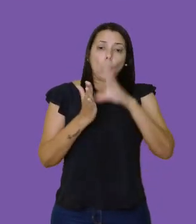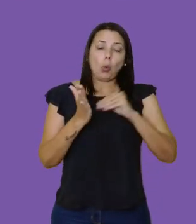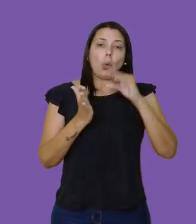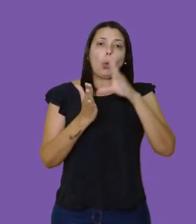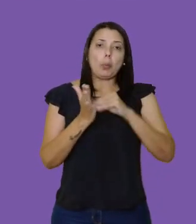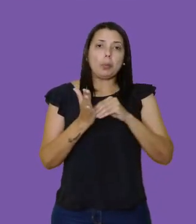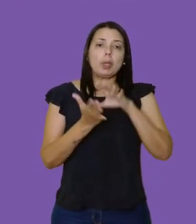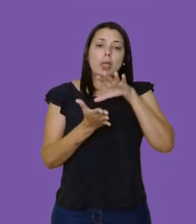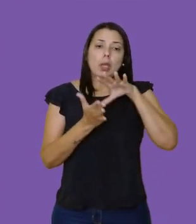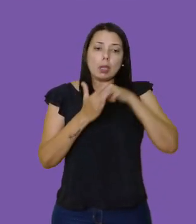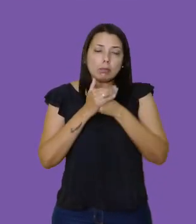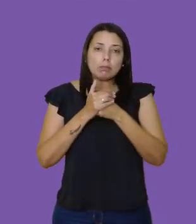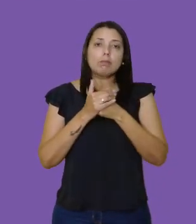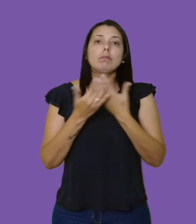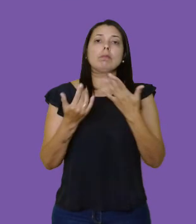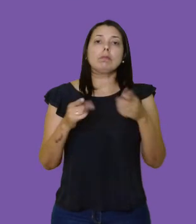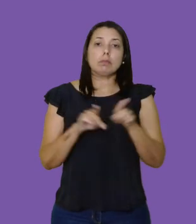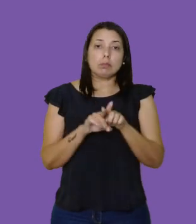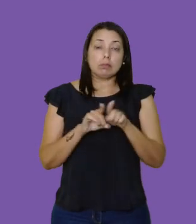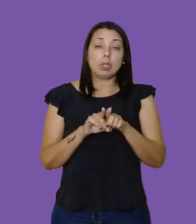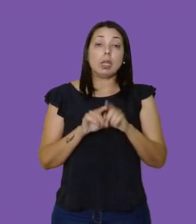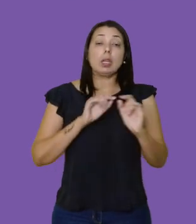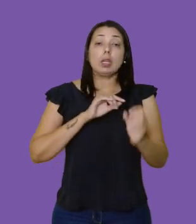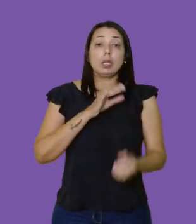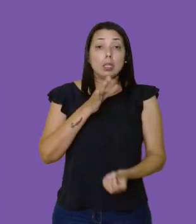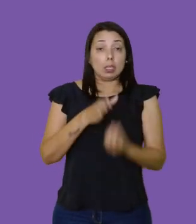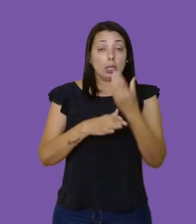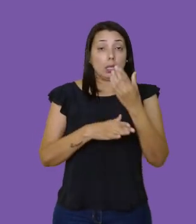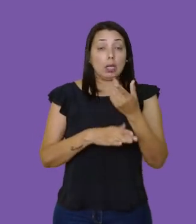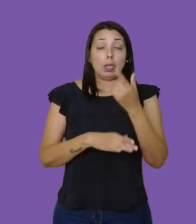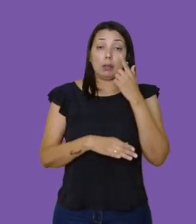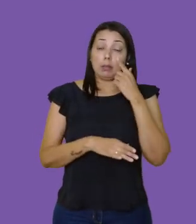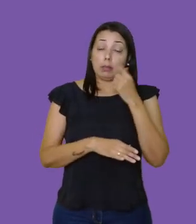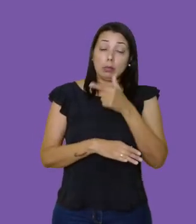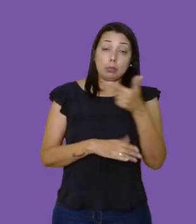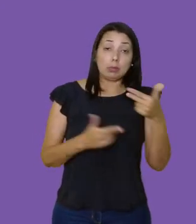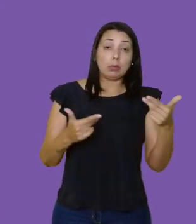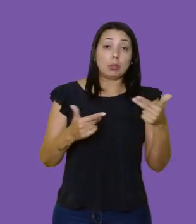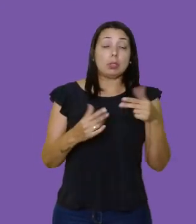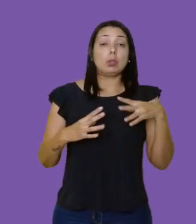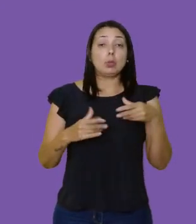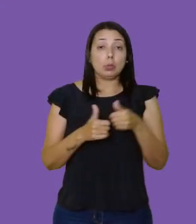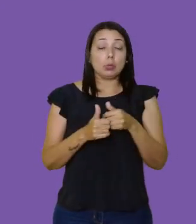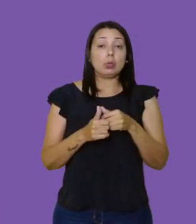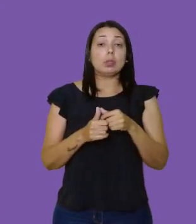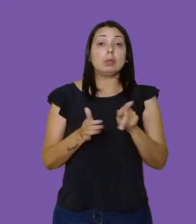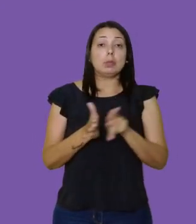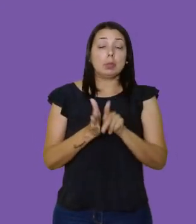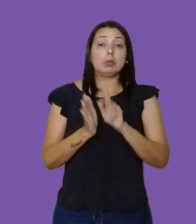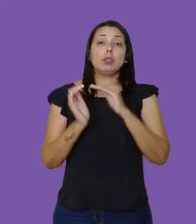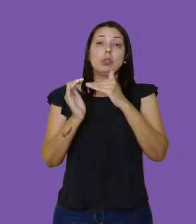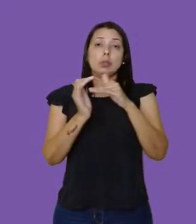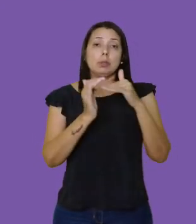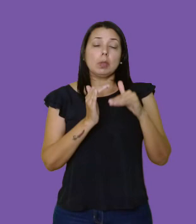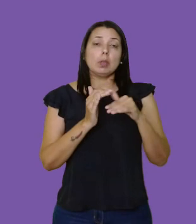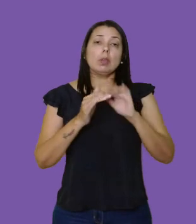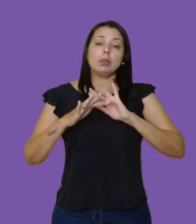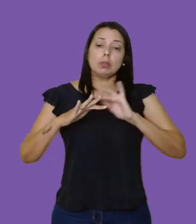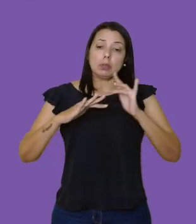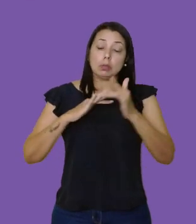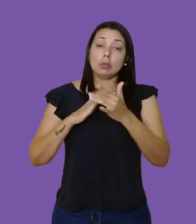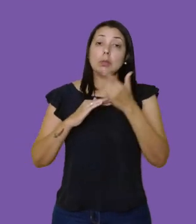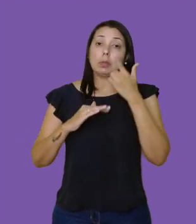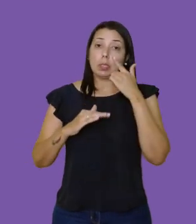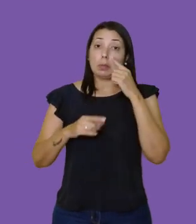a gente instituir a autenticação de 2 fatores em todas as nossas contas de e-mails e de redes sociais para a